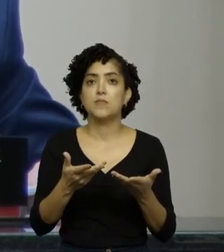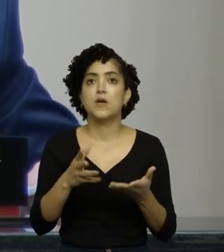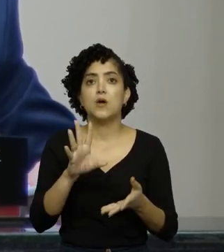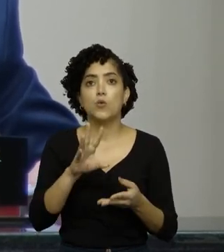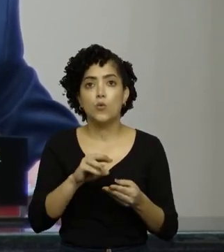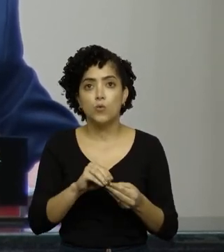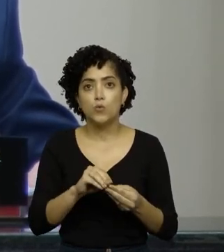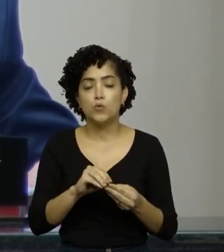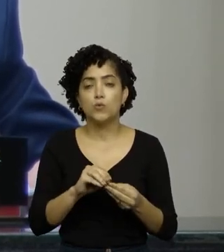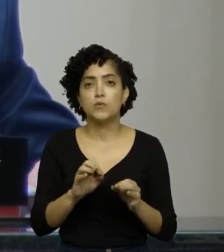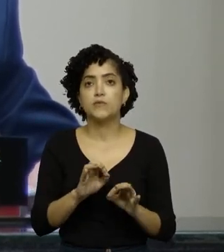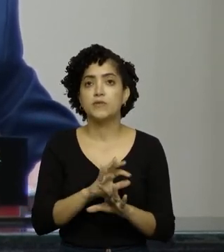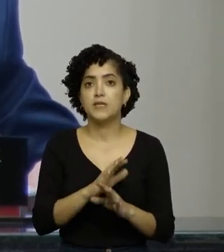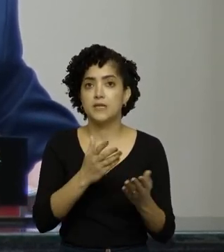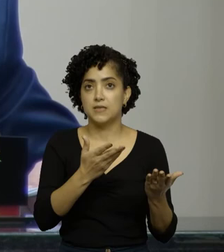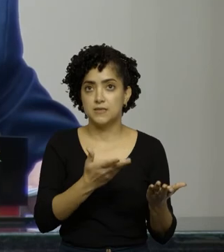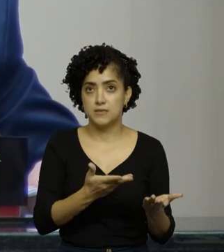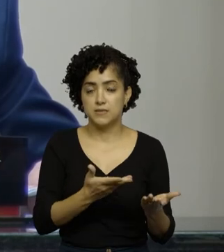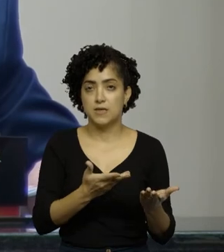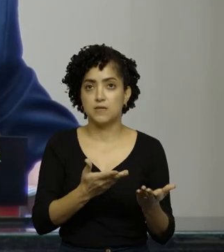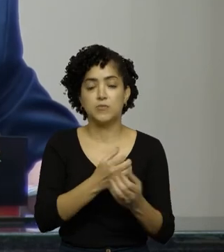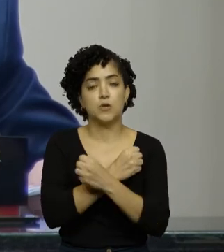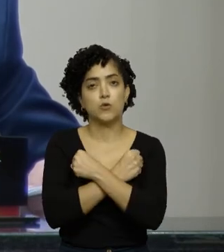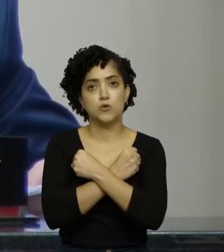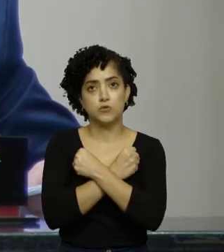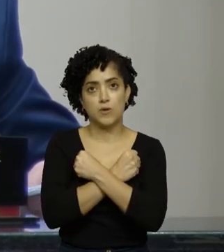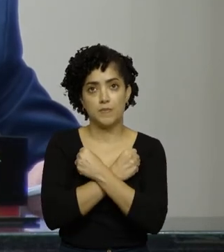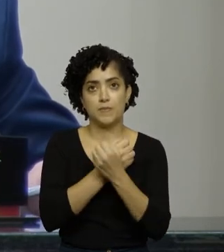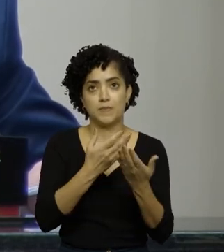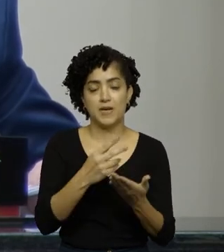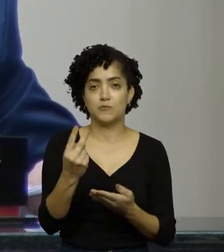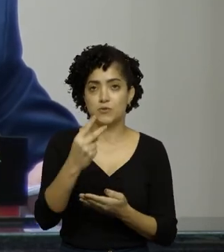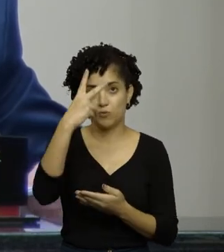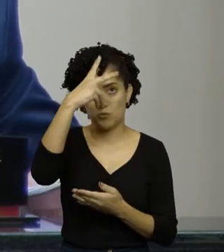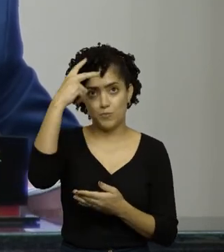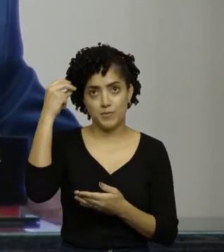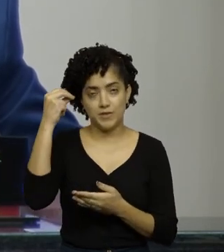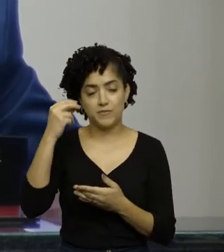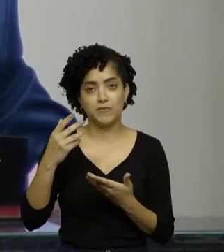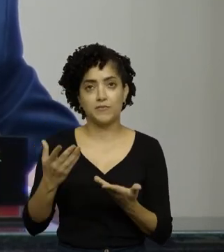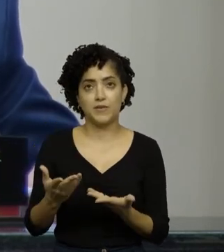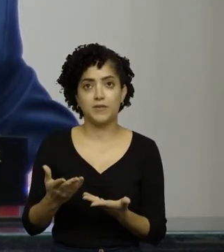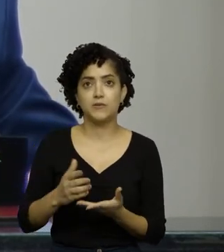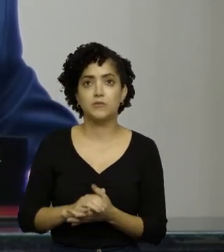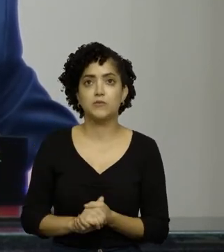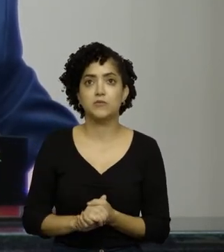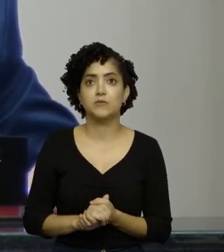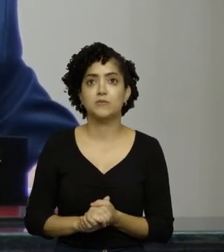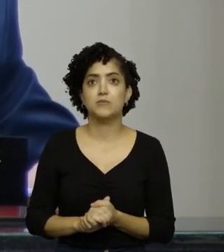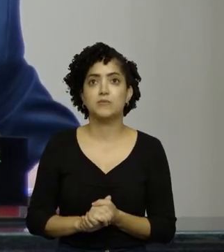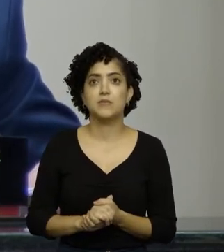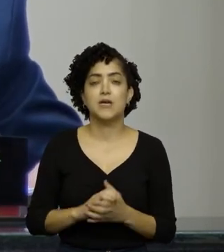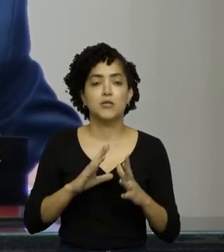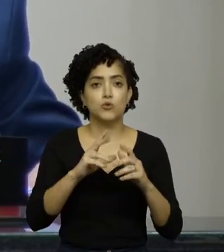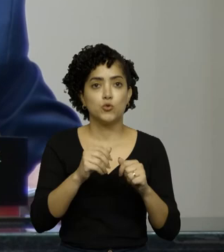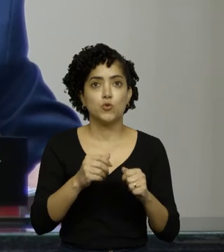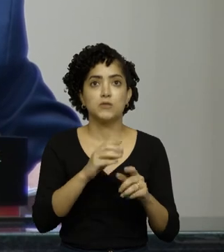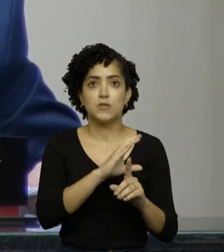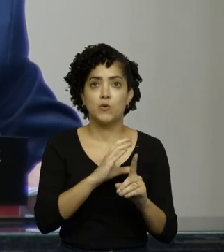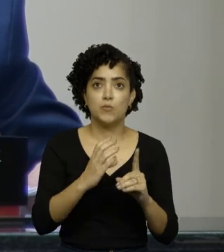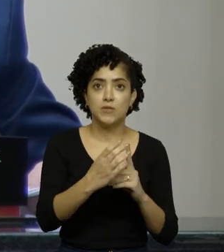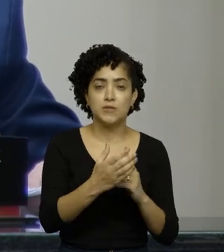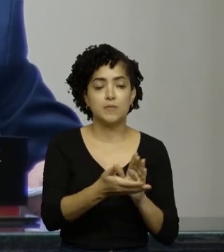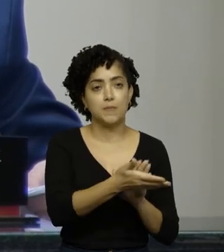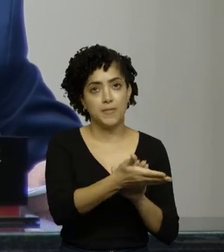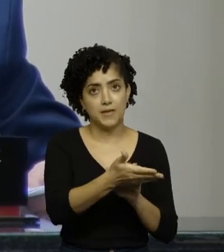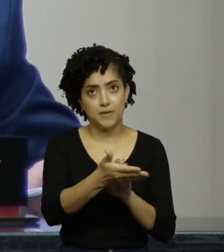considerações, leve o nosso abraço também ao vice-prefeito, Leonel Ribeiro, e a toda a comunidade.